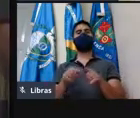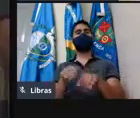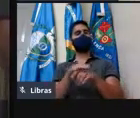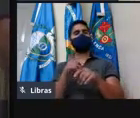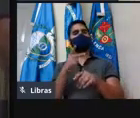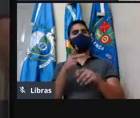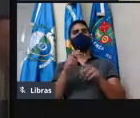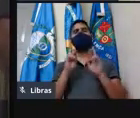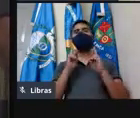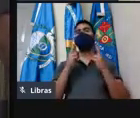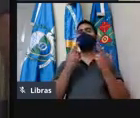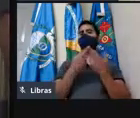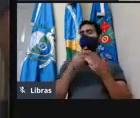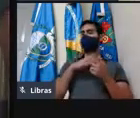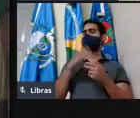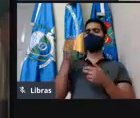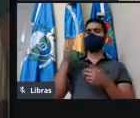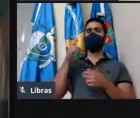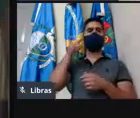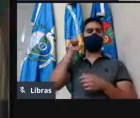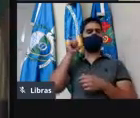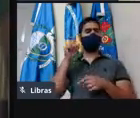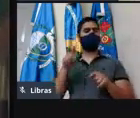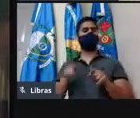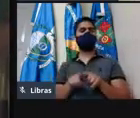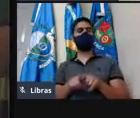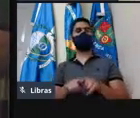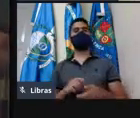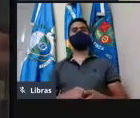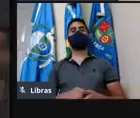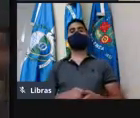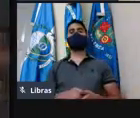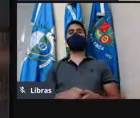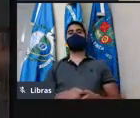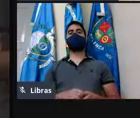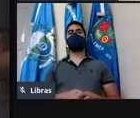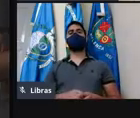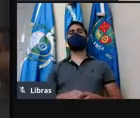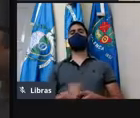reunião muito produtiva no loteamento Santa Helena. Eu